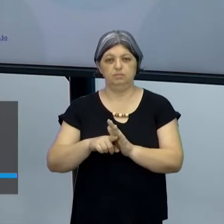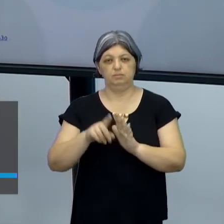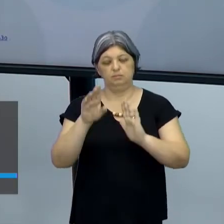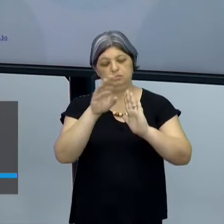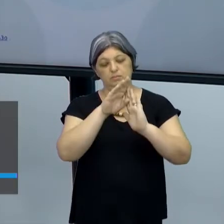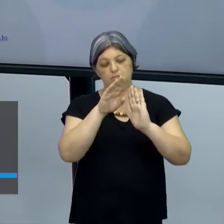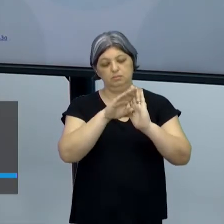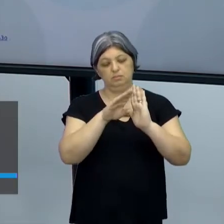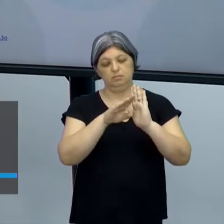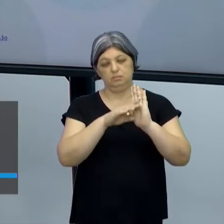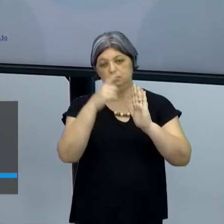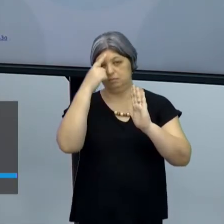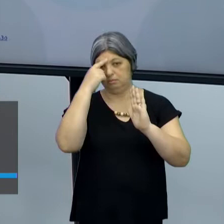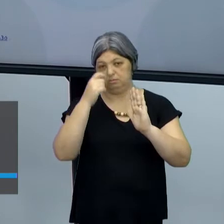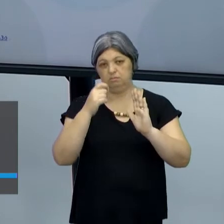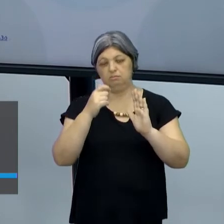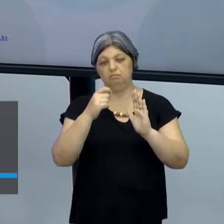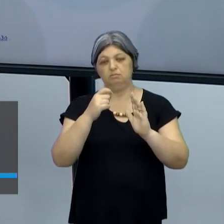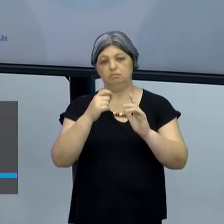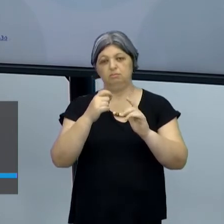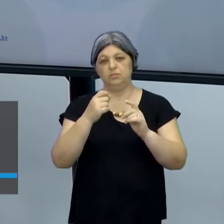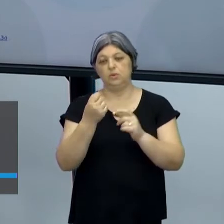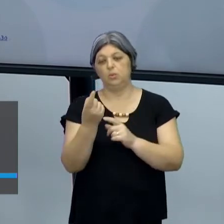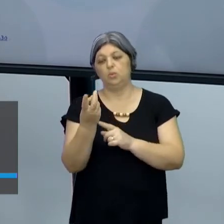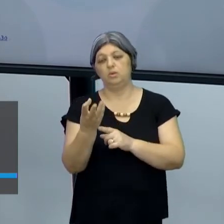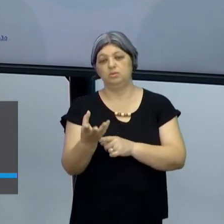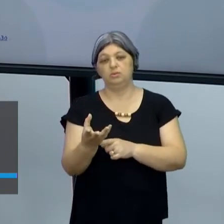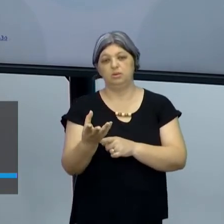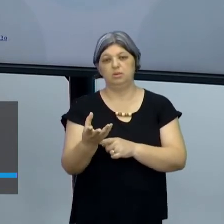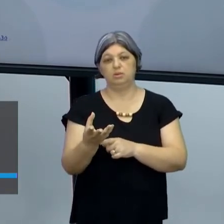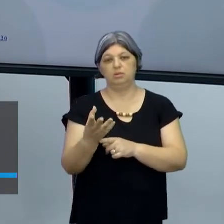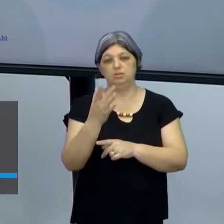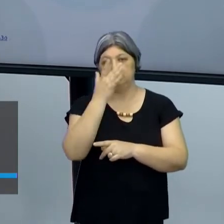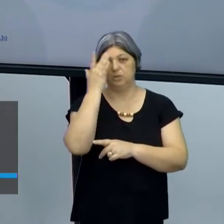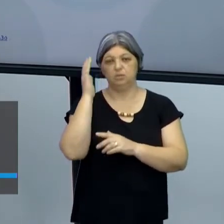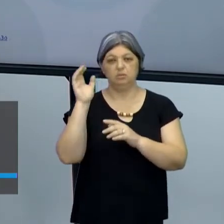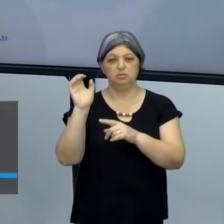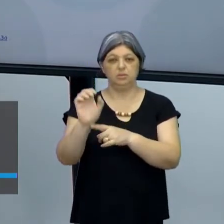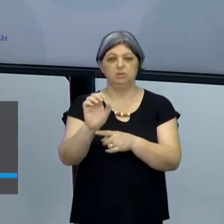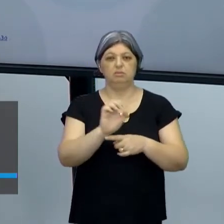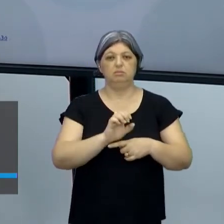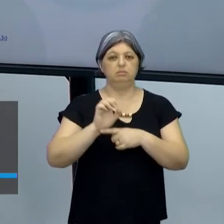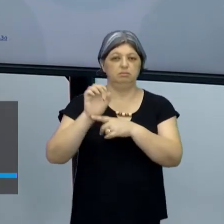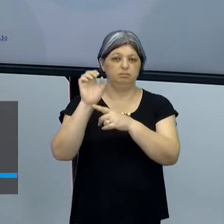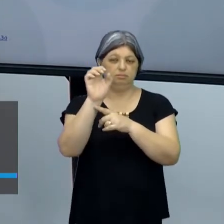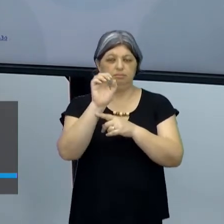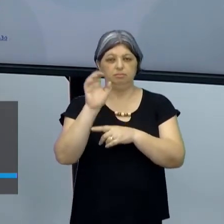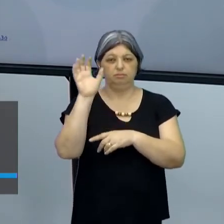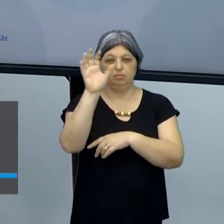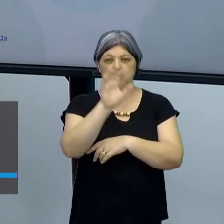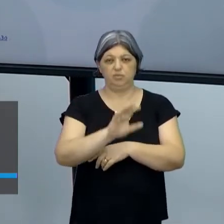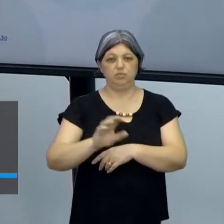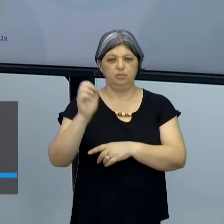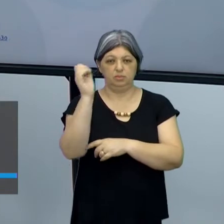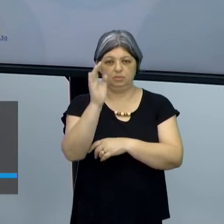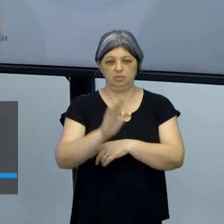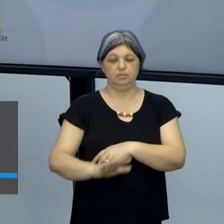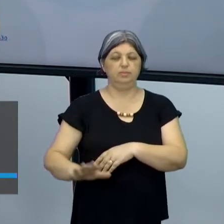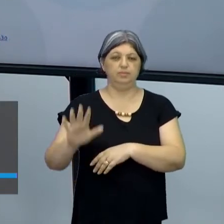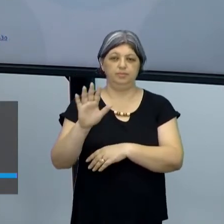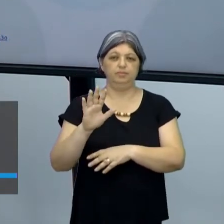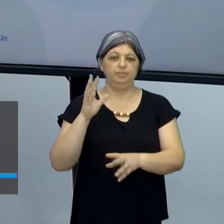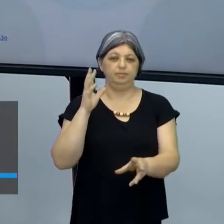de quantidade e tal de habitantes por estado. E aí, se a gente pegar esses valores todos,